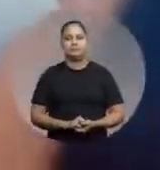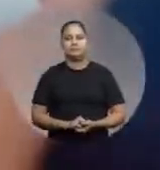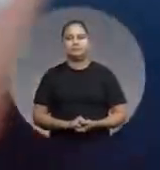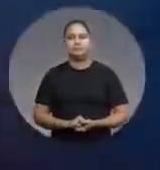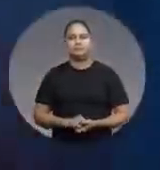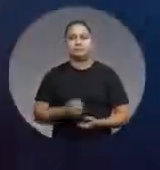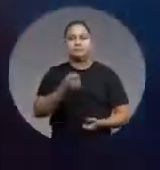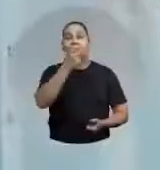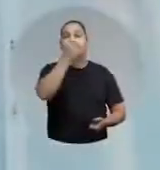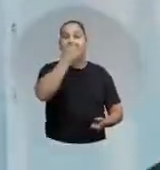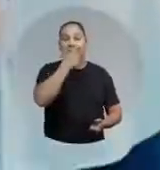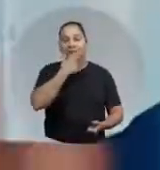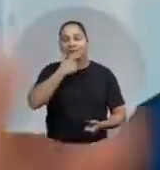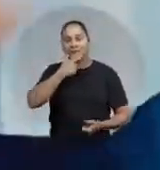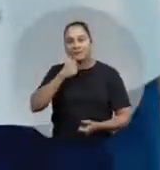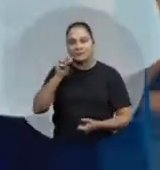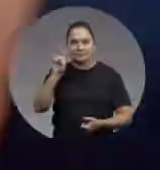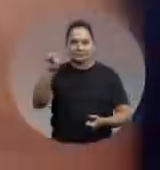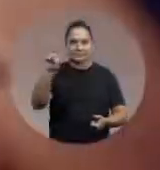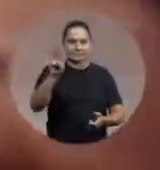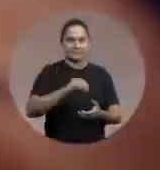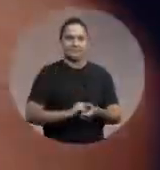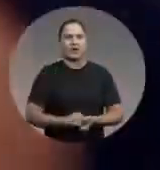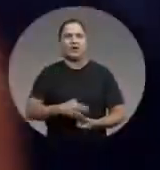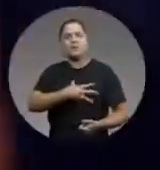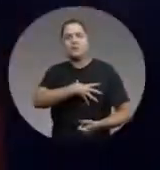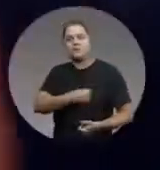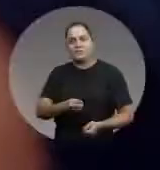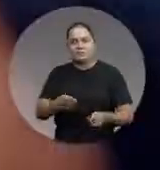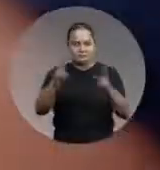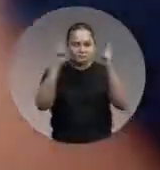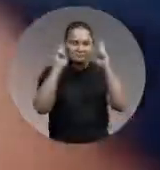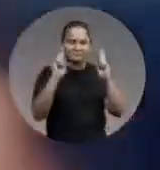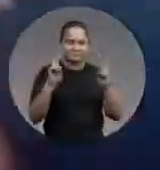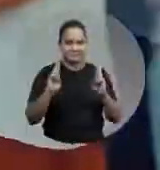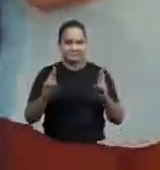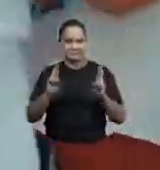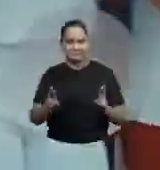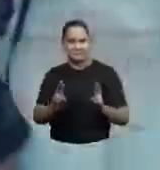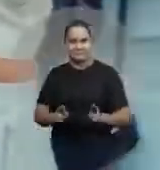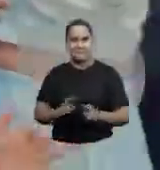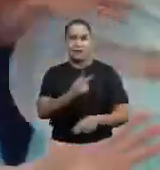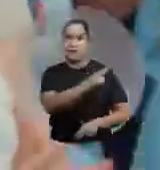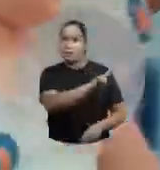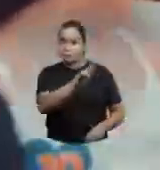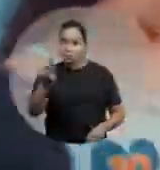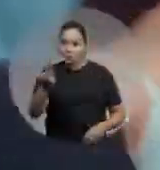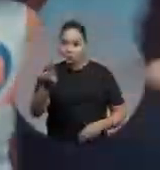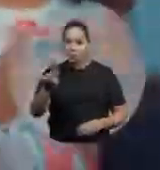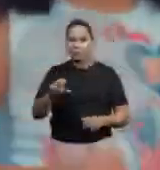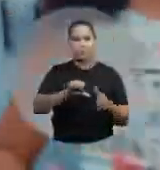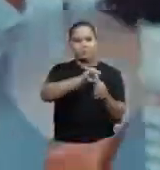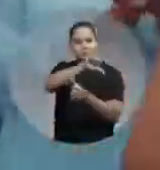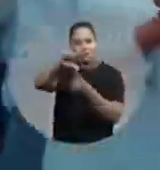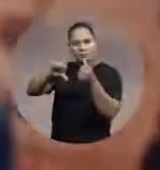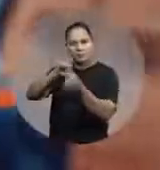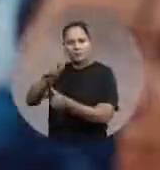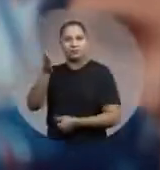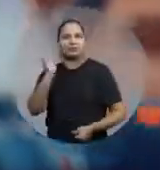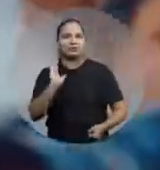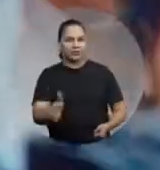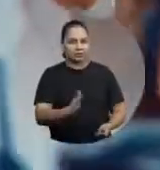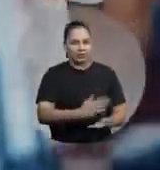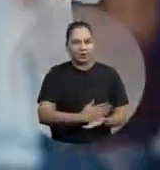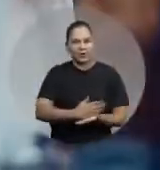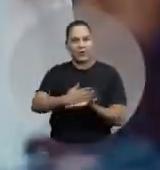É Vanderlei, o filho da esperança, o nome da mudança, ela